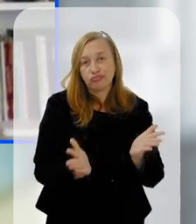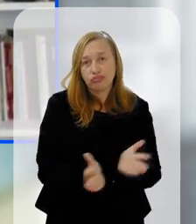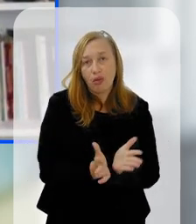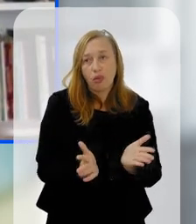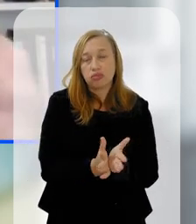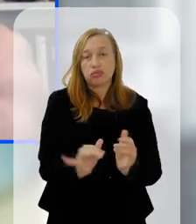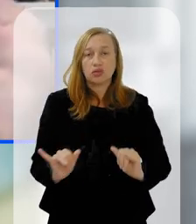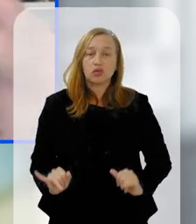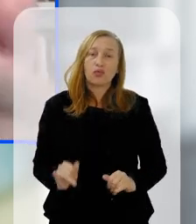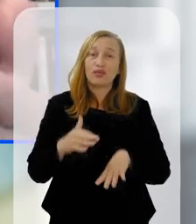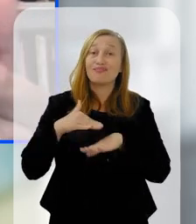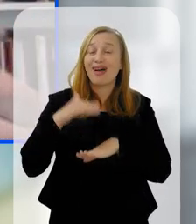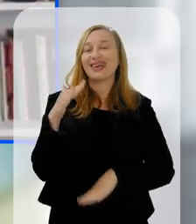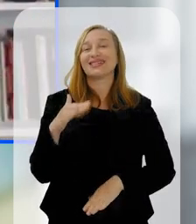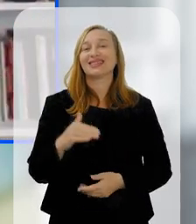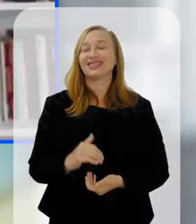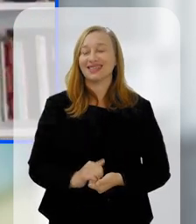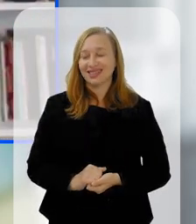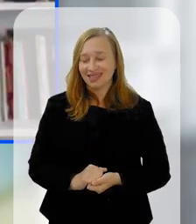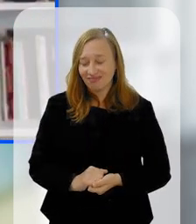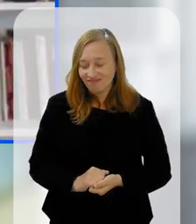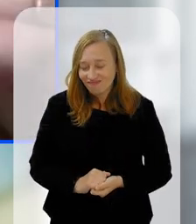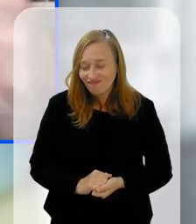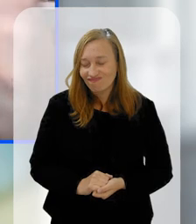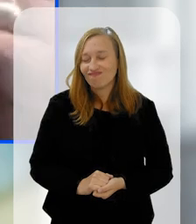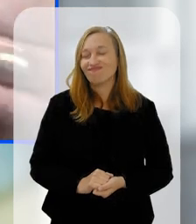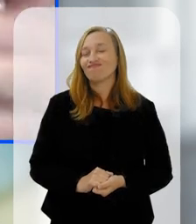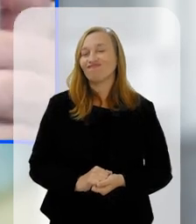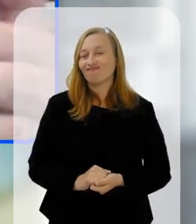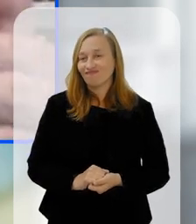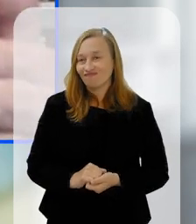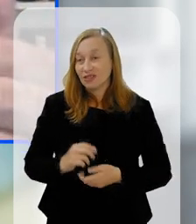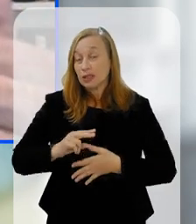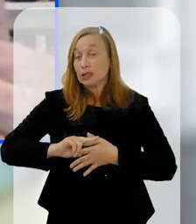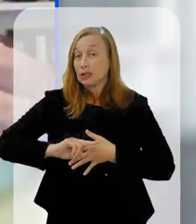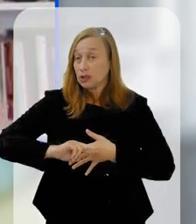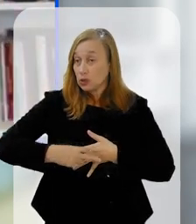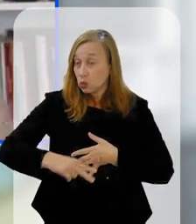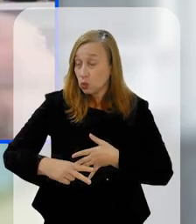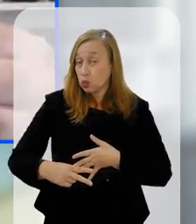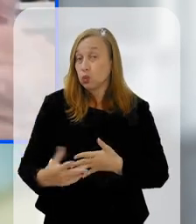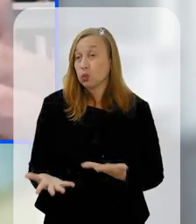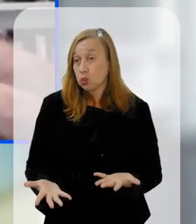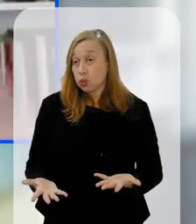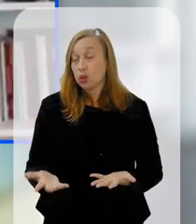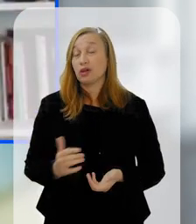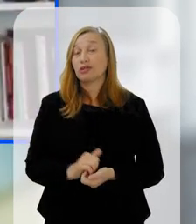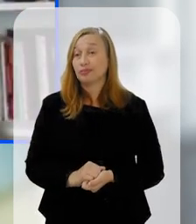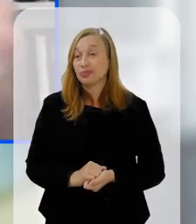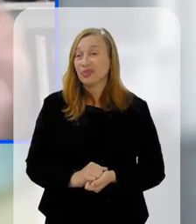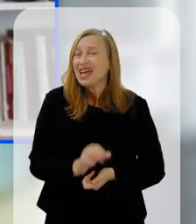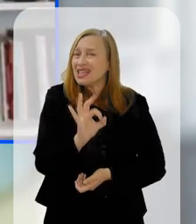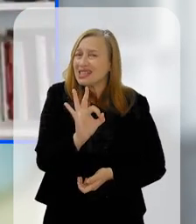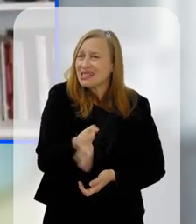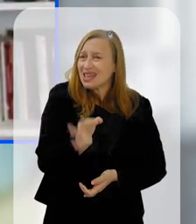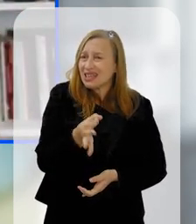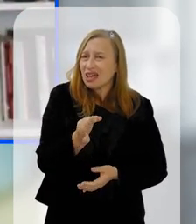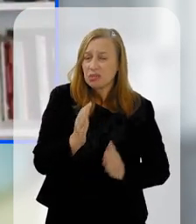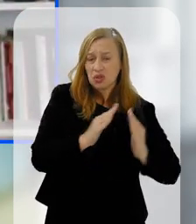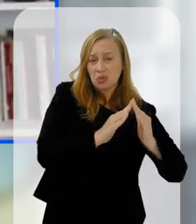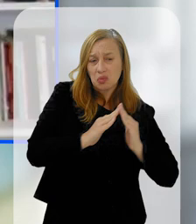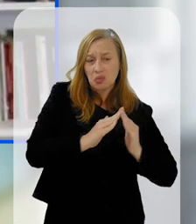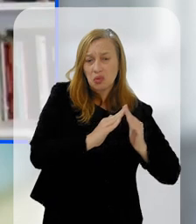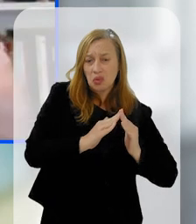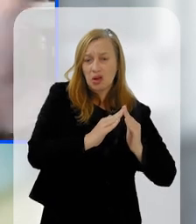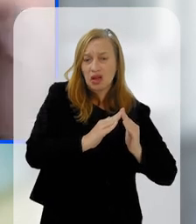mais pobres sempre estão sujeitos a sentirem primeiro essas consequências, os menos favorecidos, os que estão